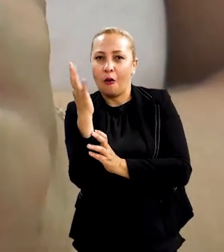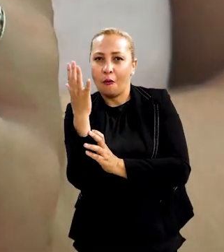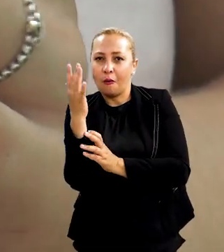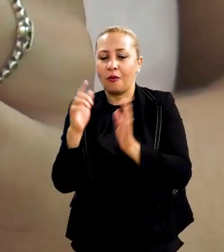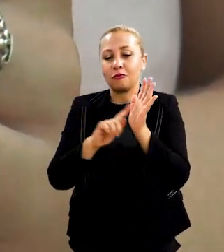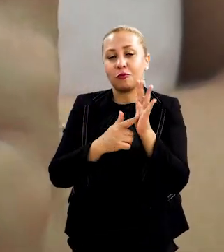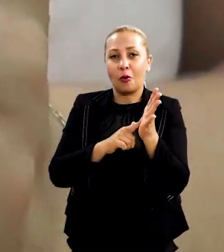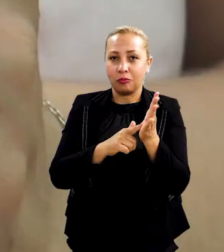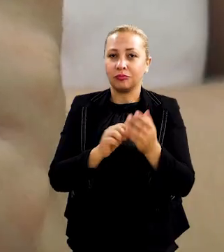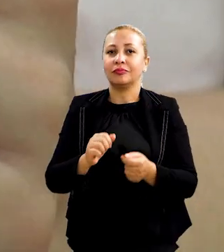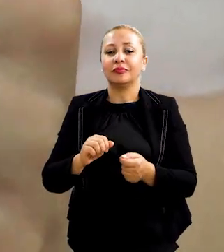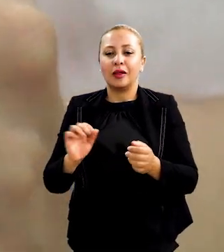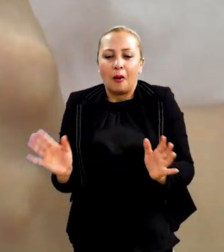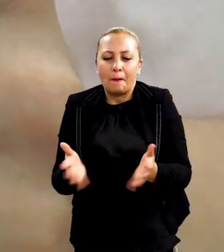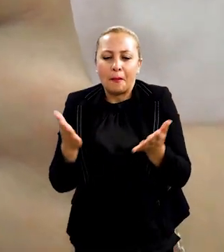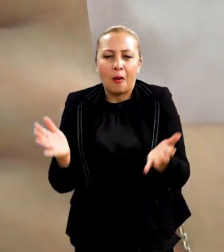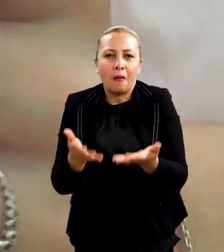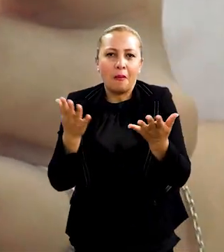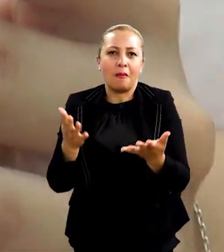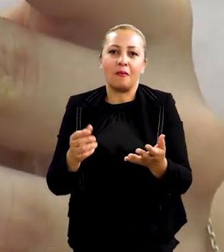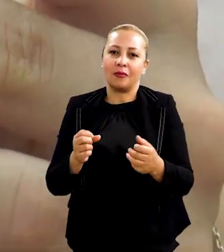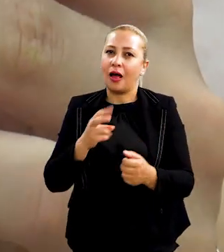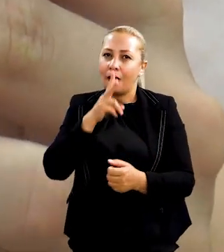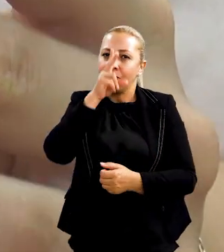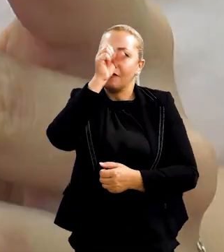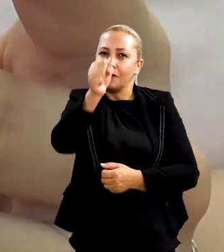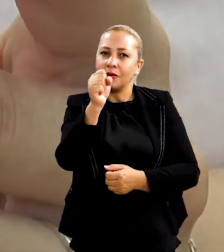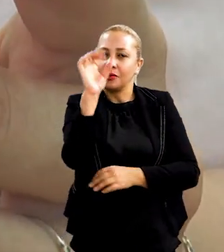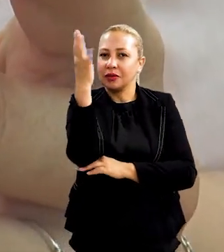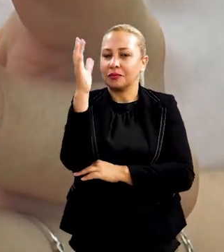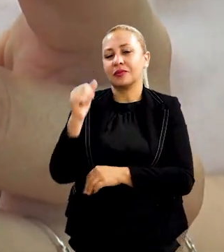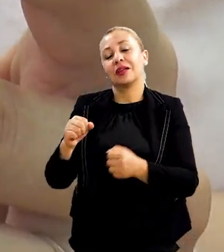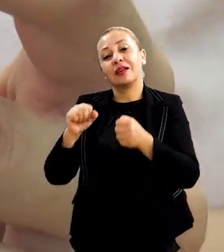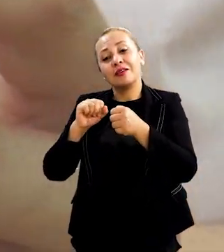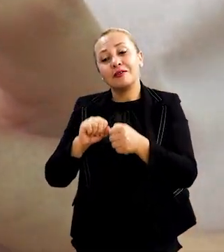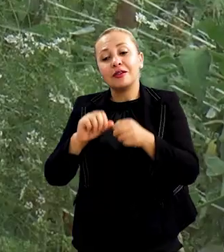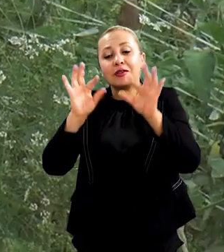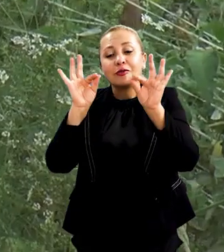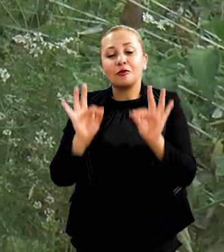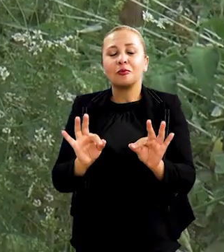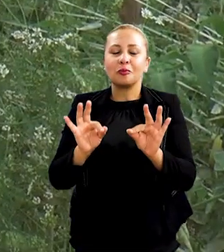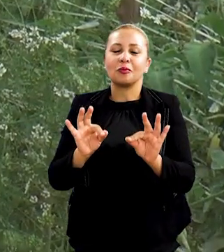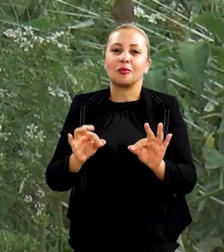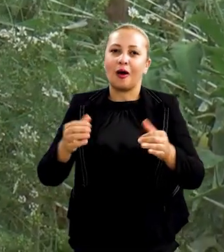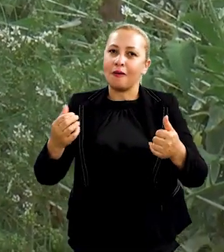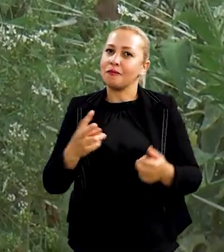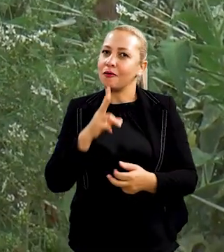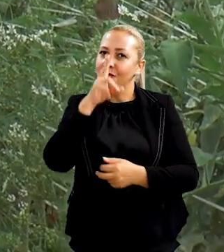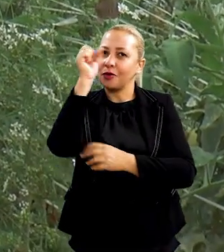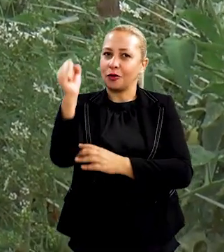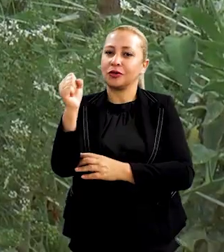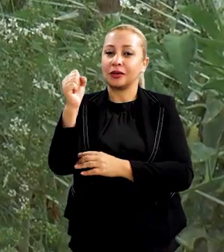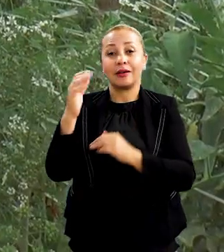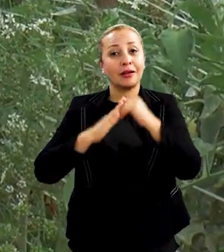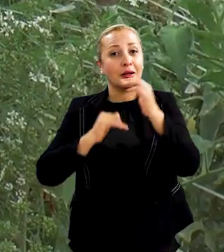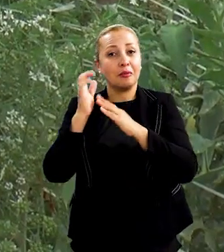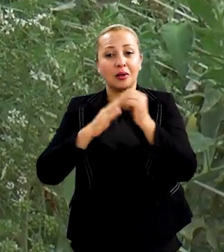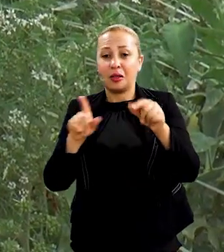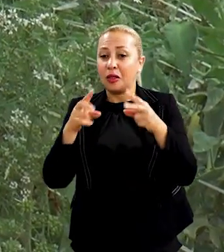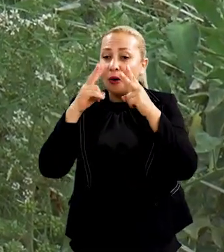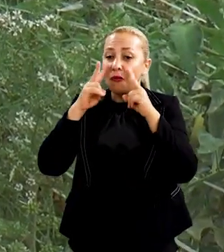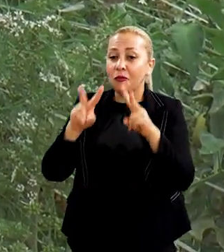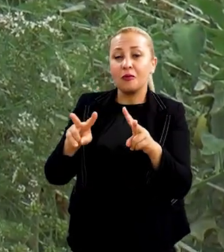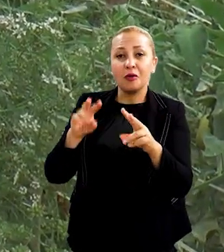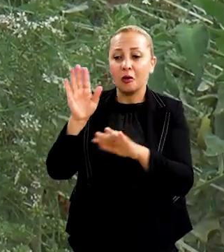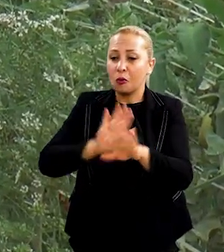todas práticas que promovem a resistência natural da planta e faz com que ela fique menos afetada, né? E muitas vezes essas práticas não são vistas com o cuidado